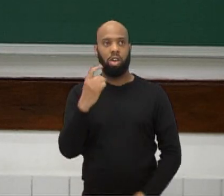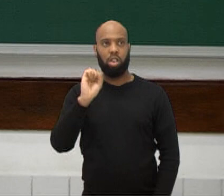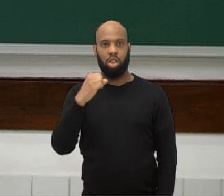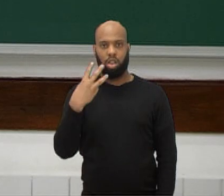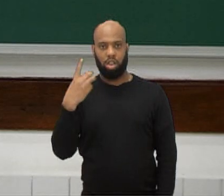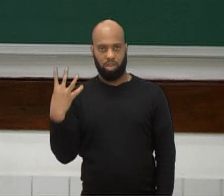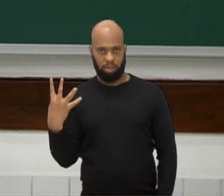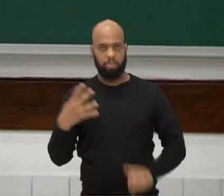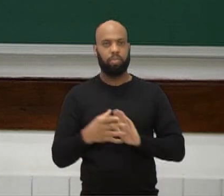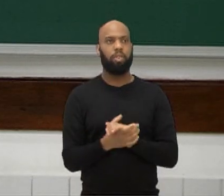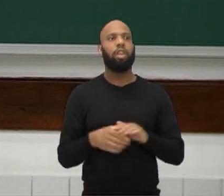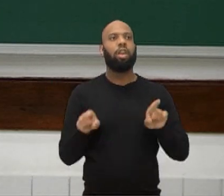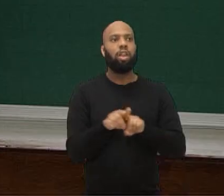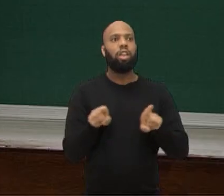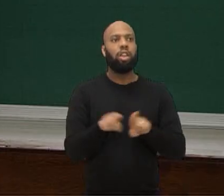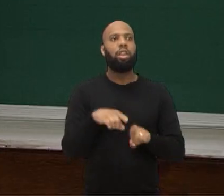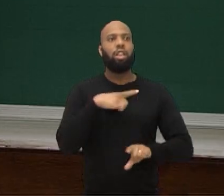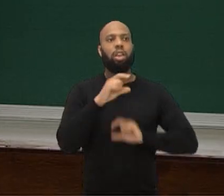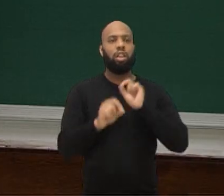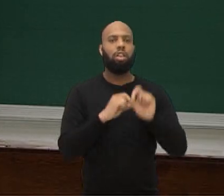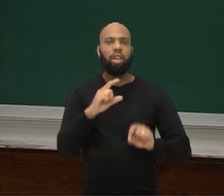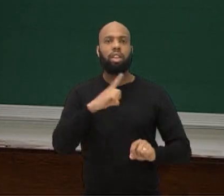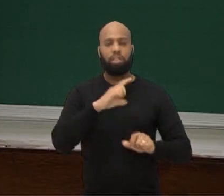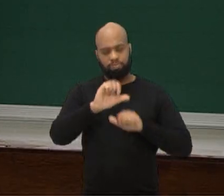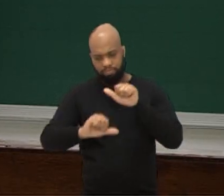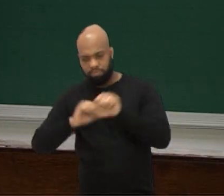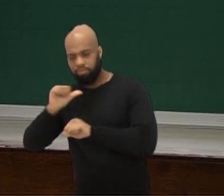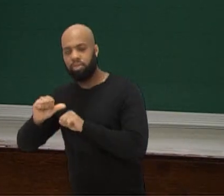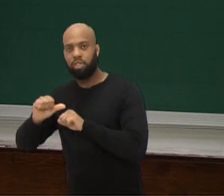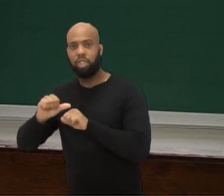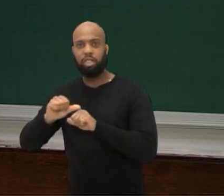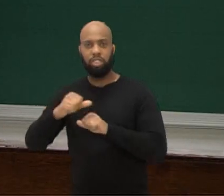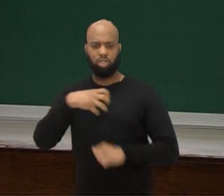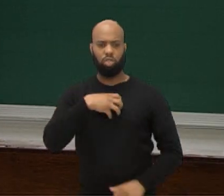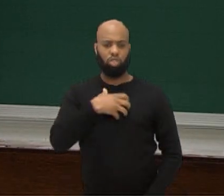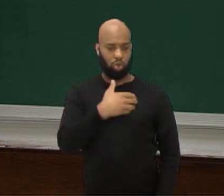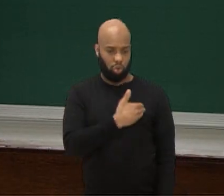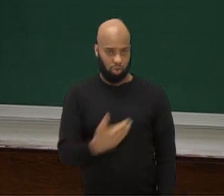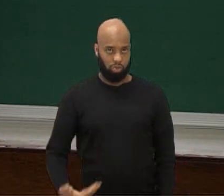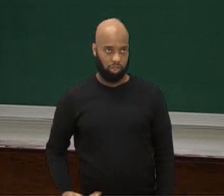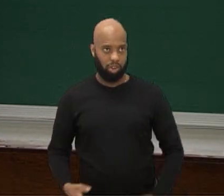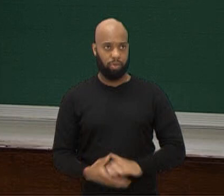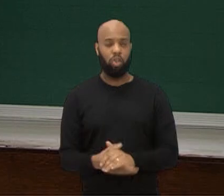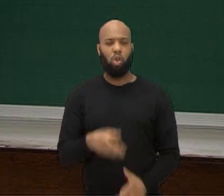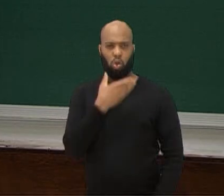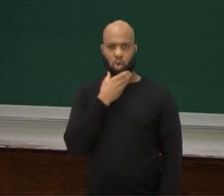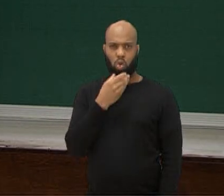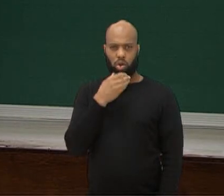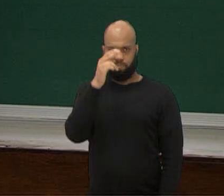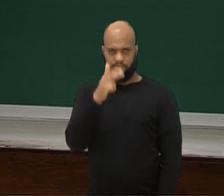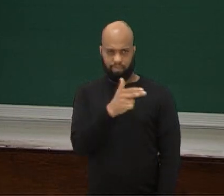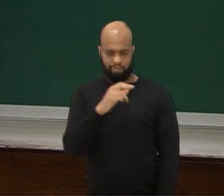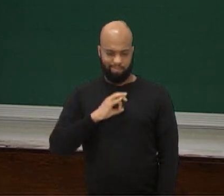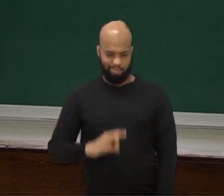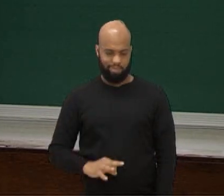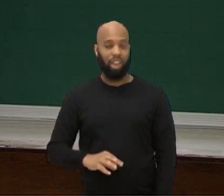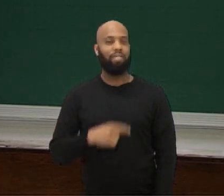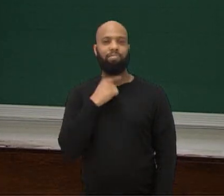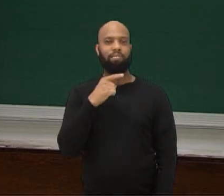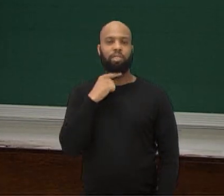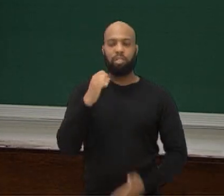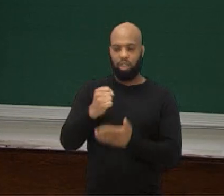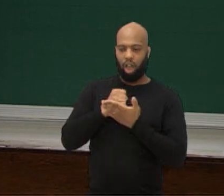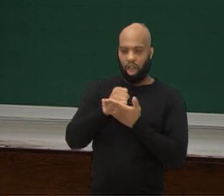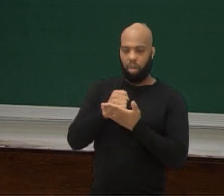Ainda, temos aqui uma mudança na regência. Diogo Feijó não conseguiu apoio